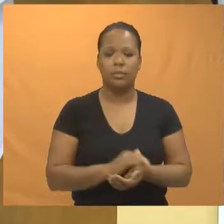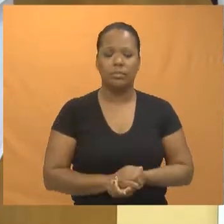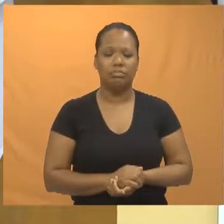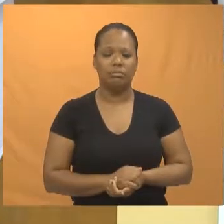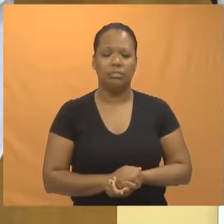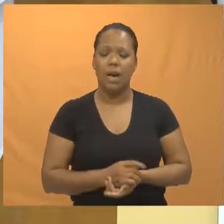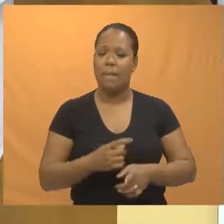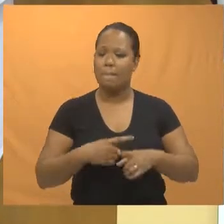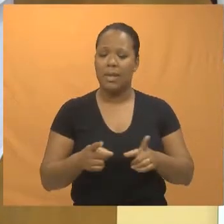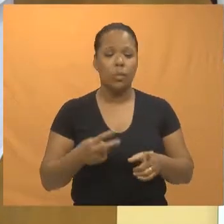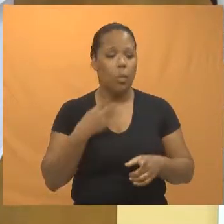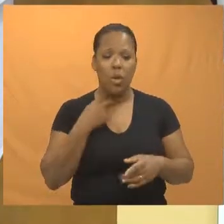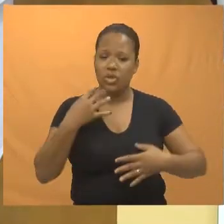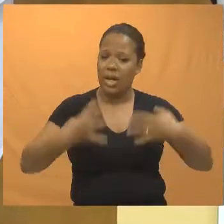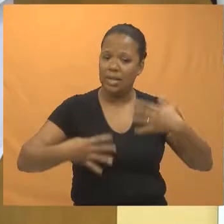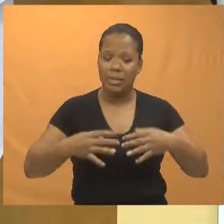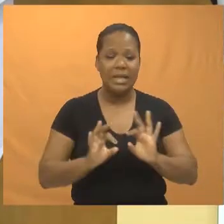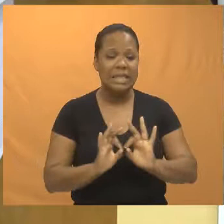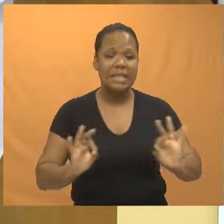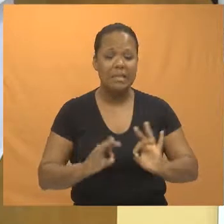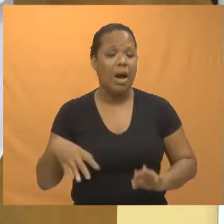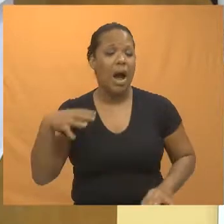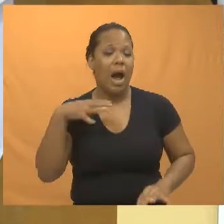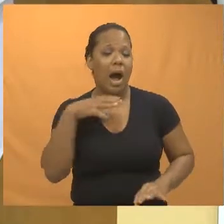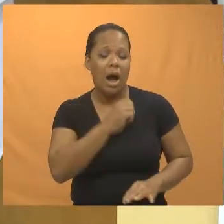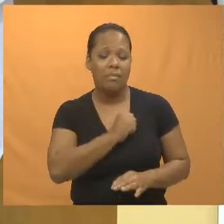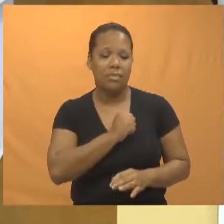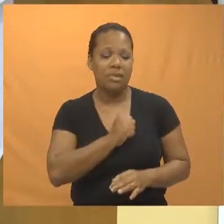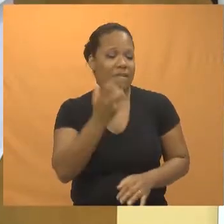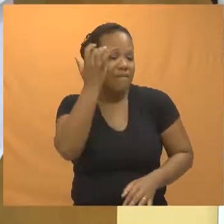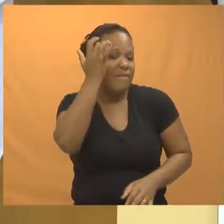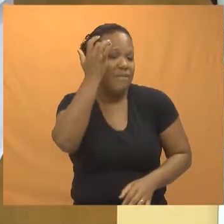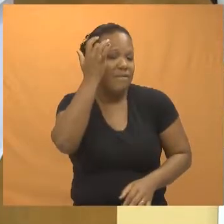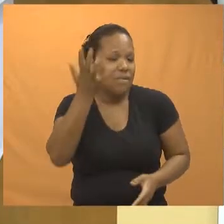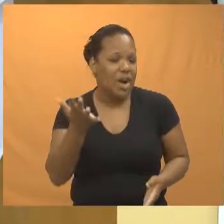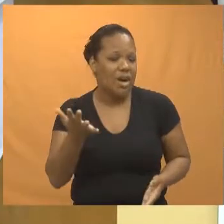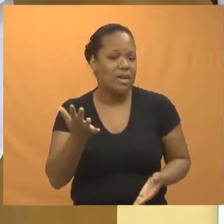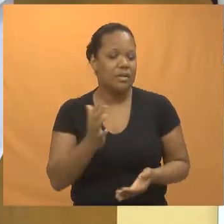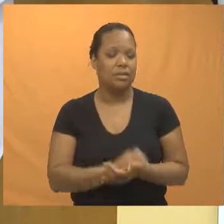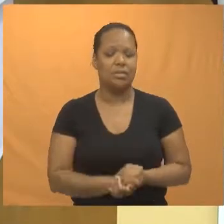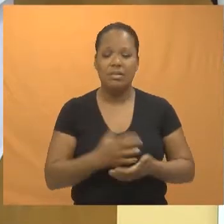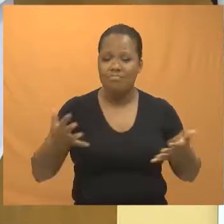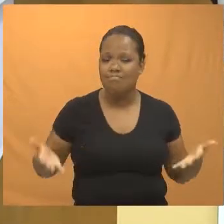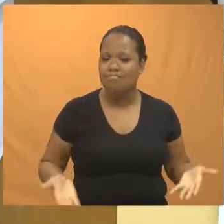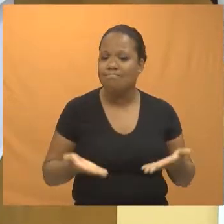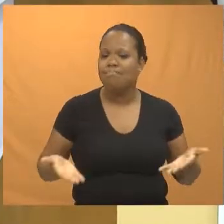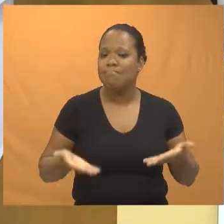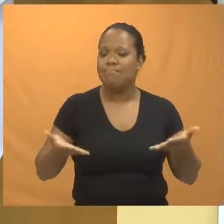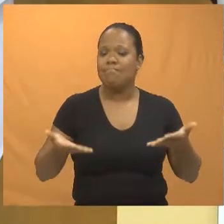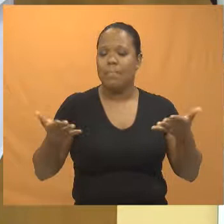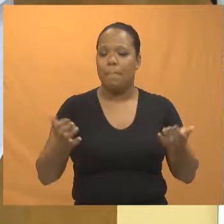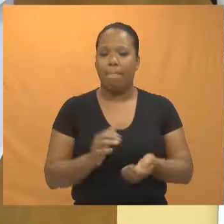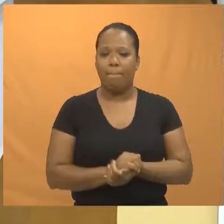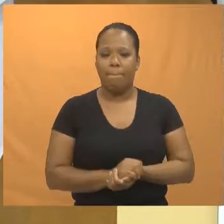não pode travar, a gente tem que simplificar, desburocratizar, para que a gente possa estimular na nossa cidade